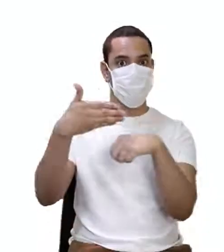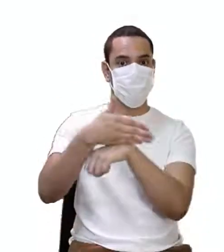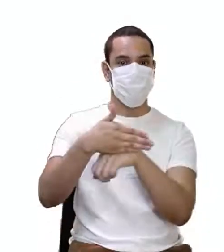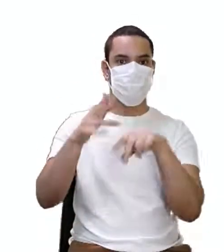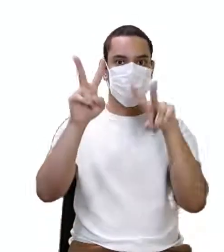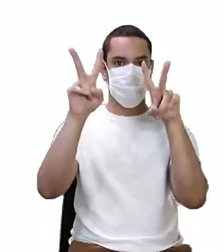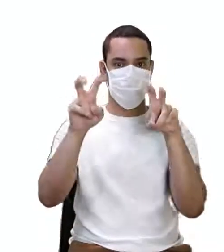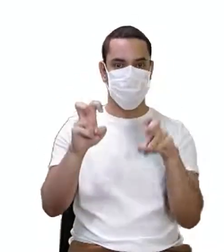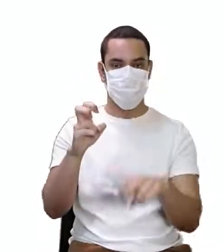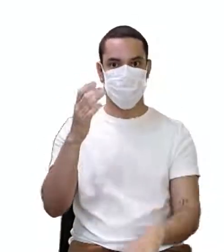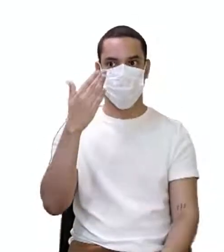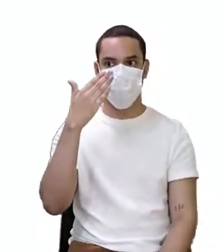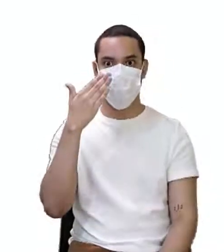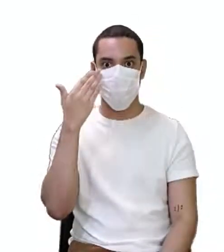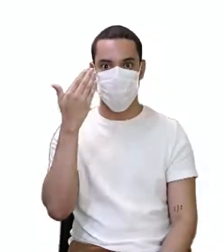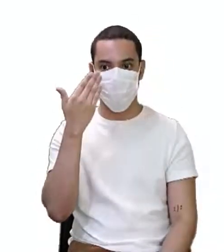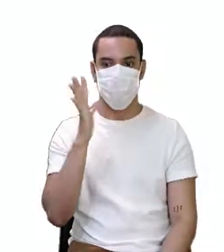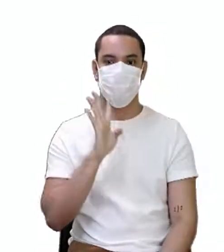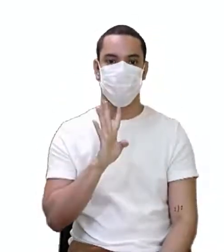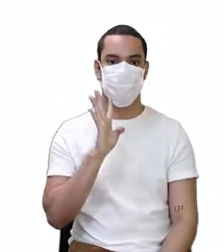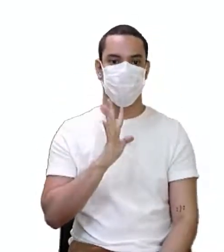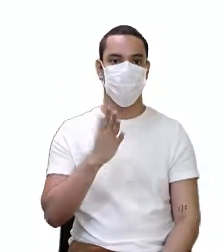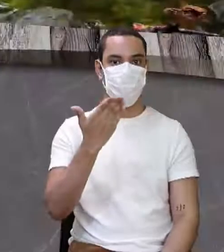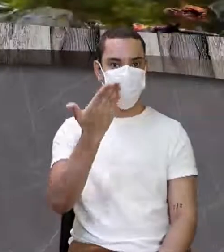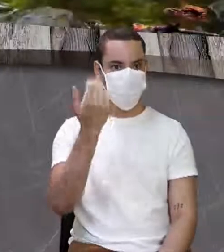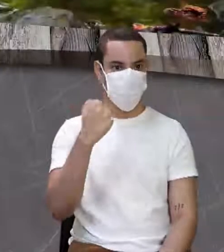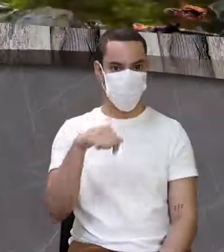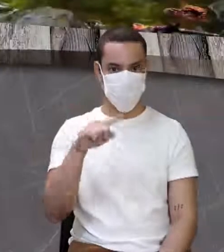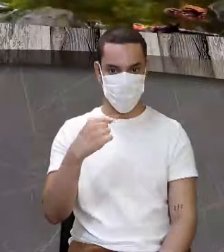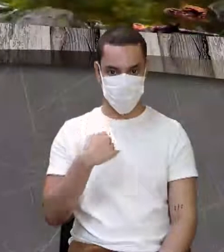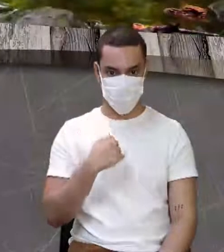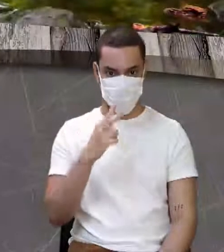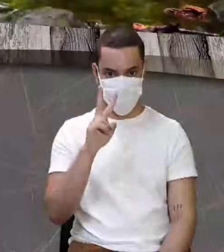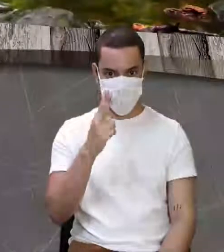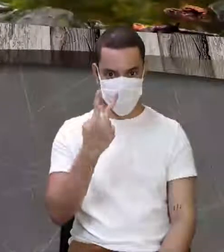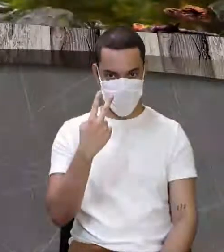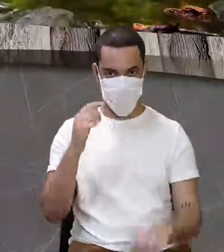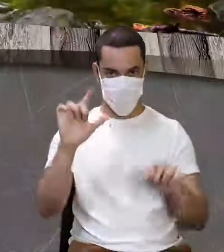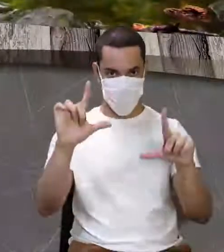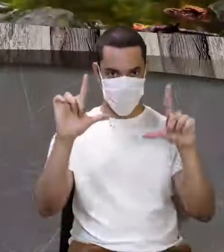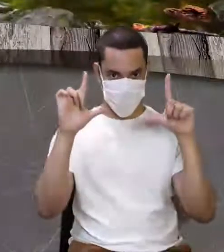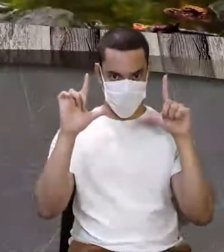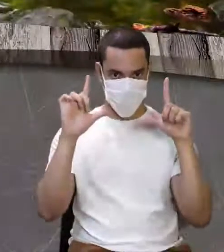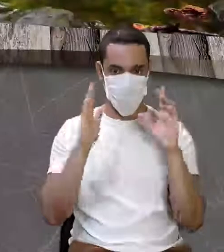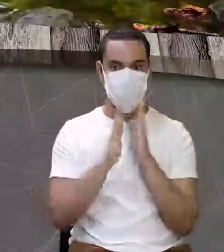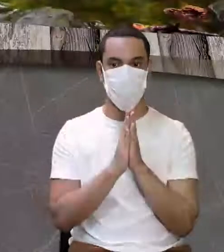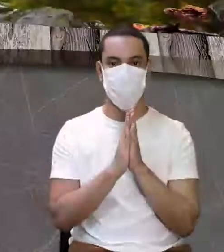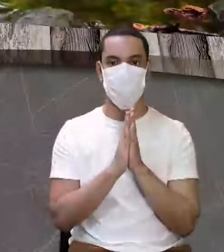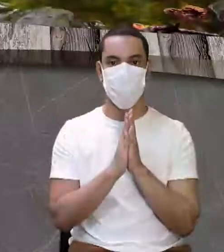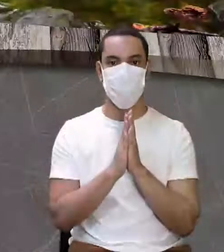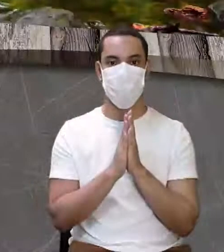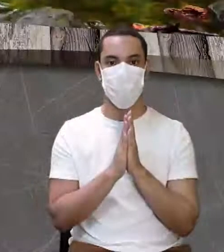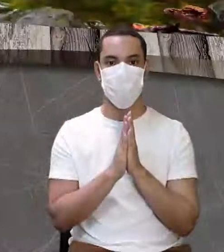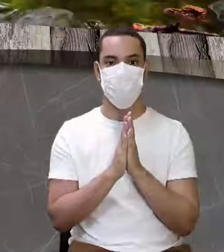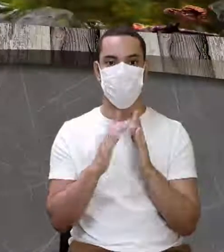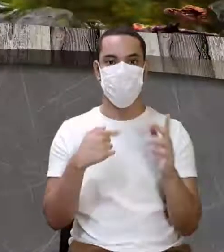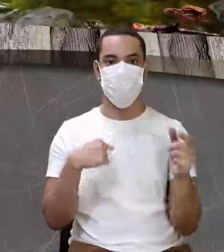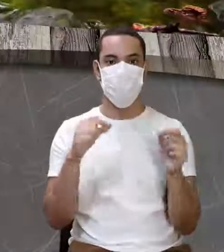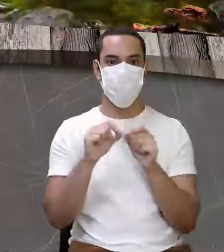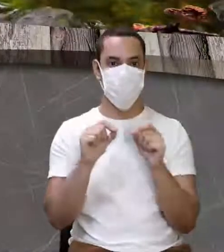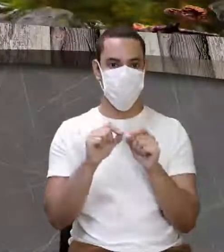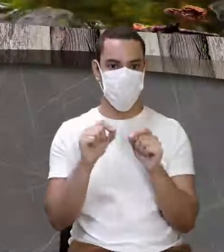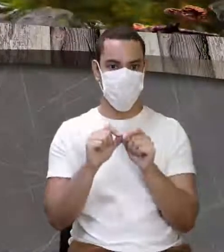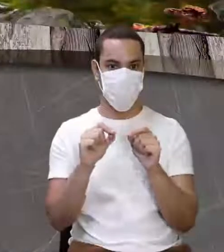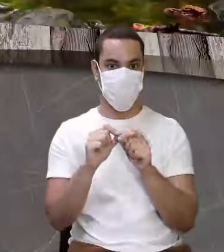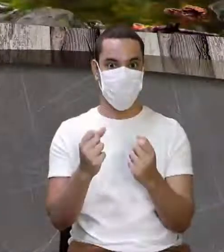assunto, eu te chamo para vir aqui comigo. Vem cá. A prof estava fazendo uns exercícios ali, o negócio